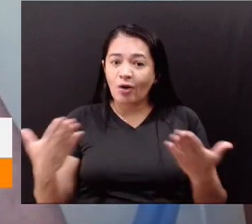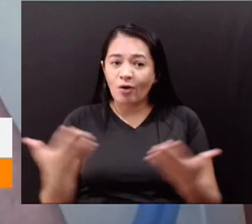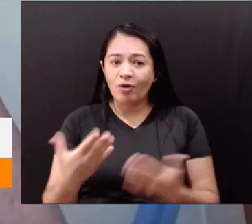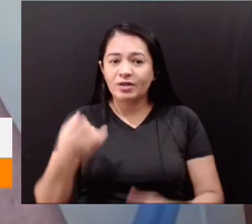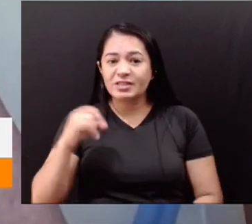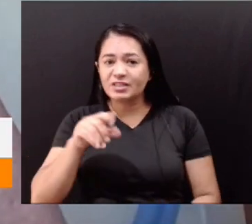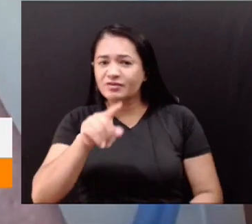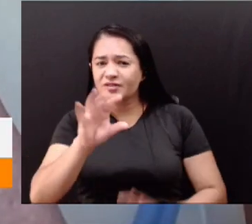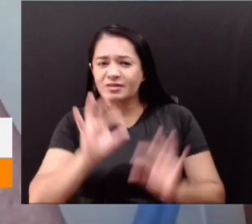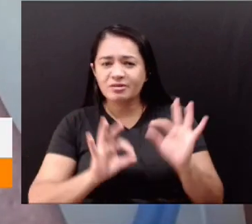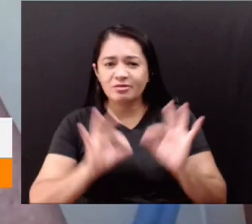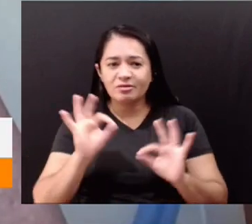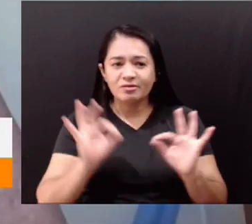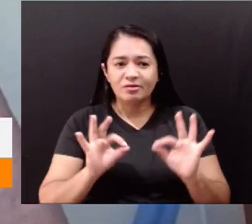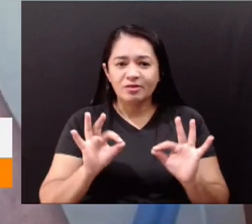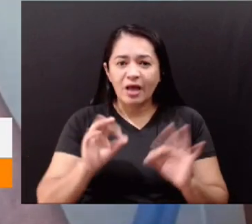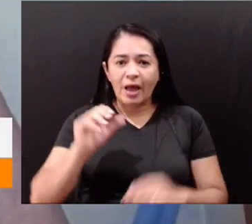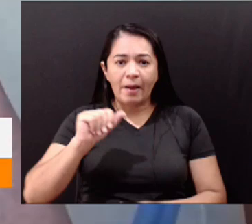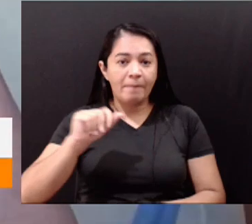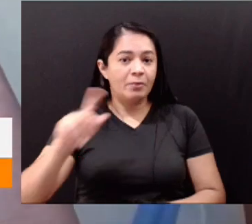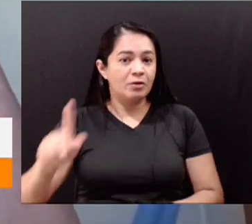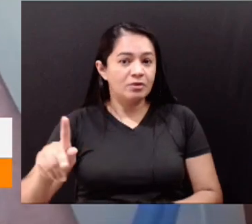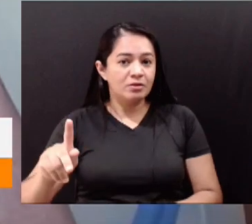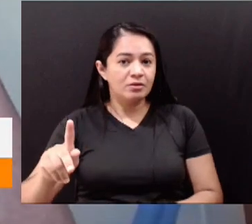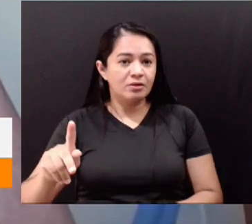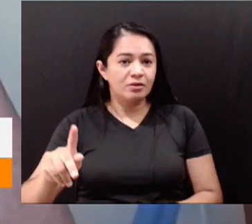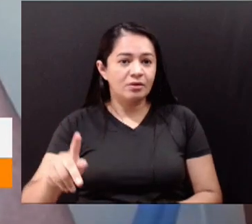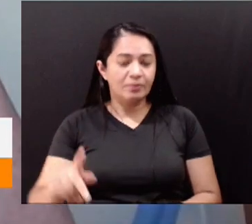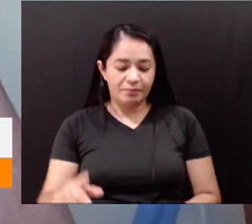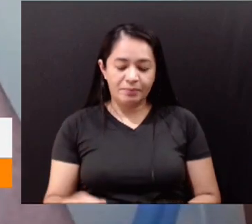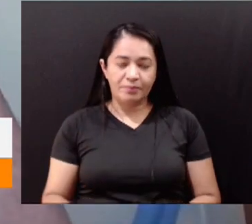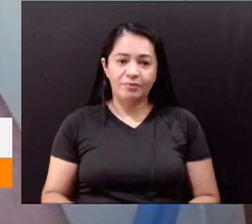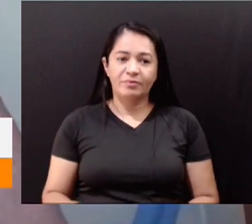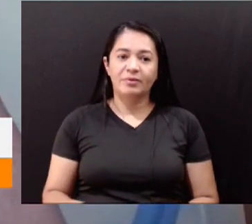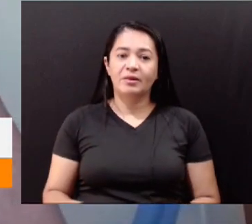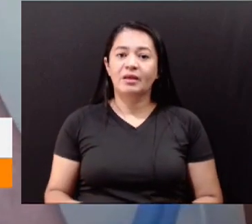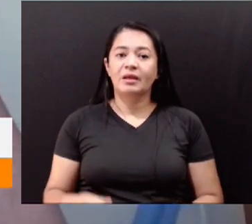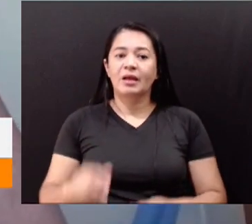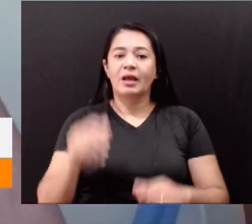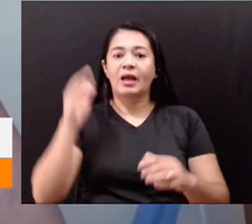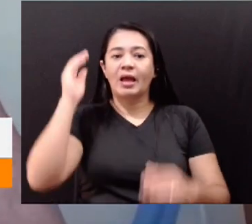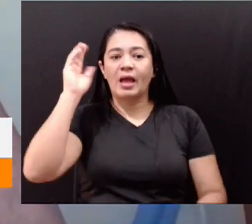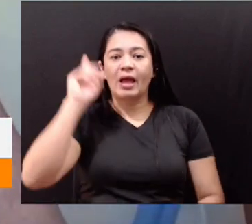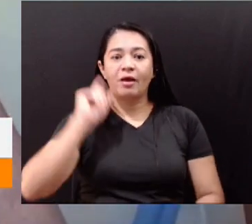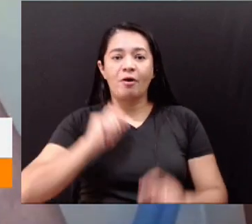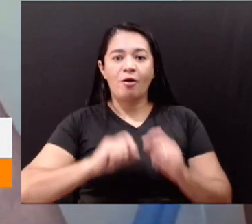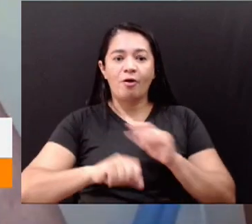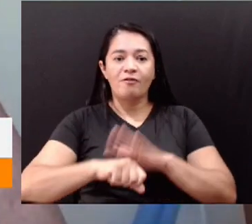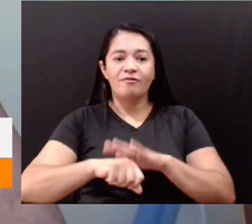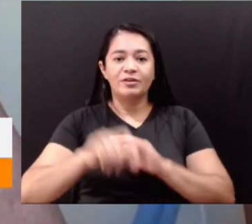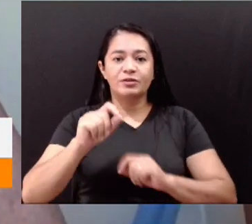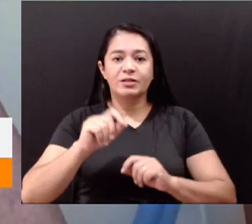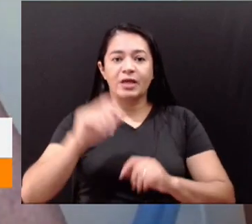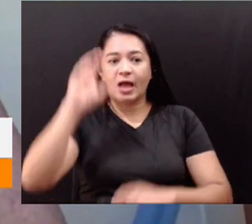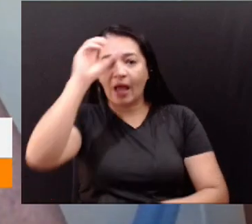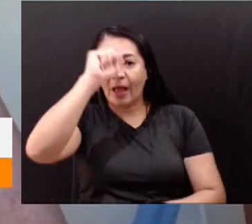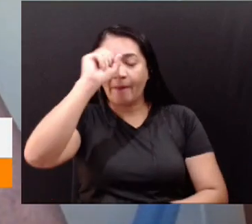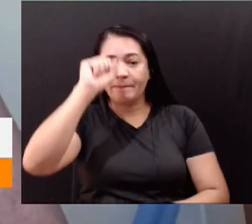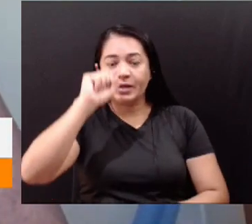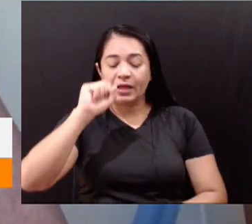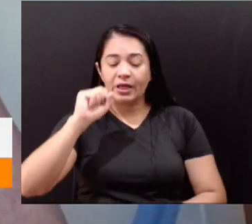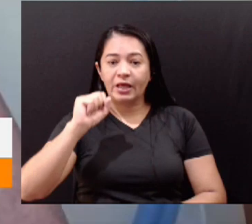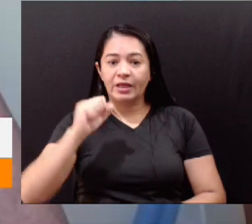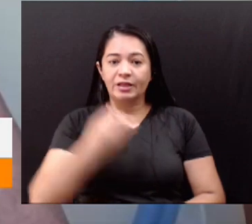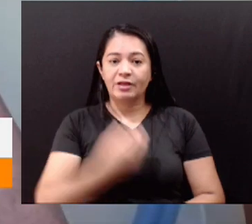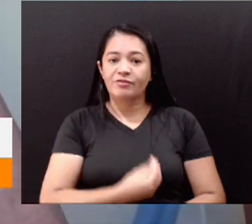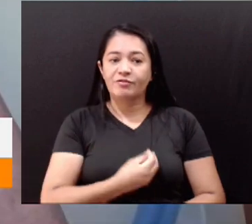a aposentadoria, aprenda a ter vida fora do trabalho. Uhum.